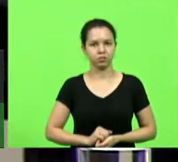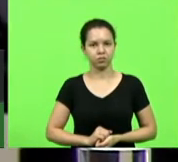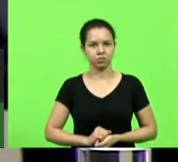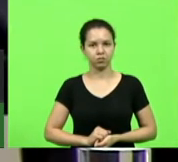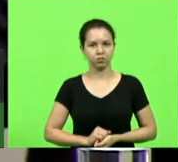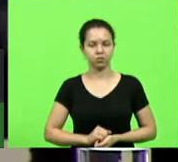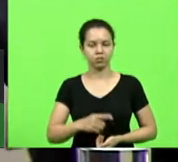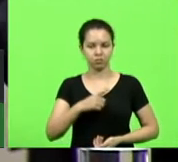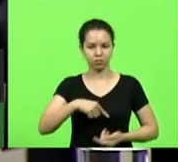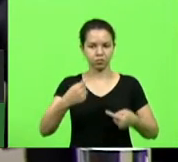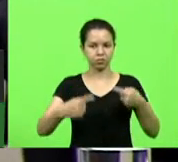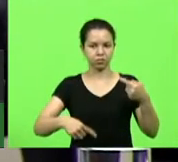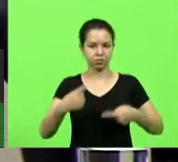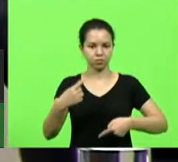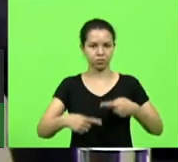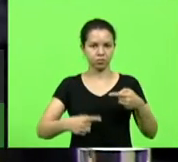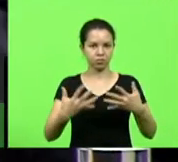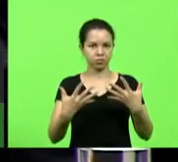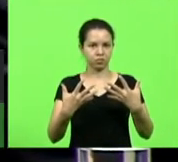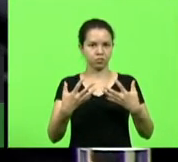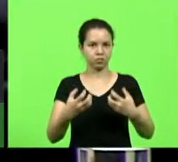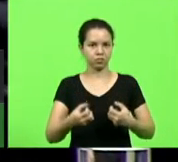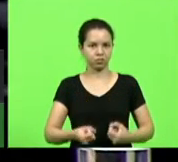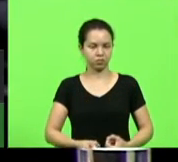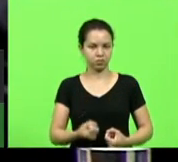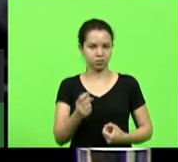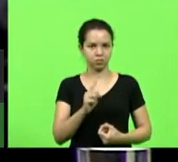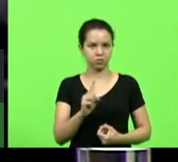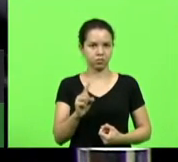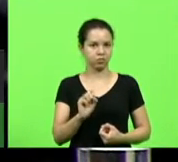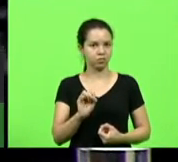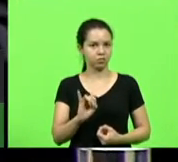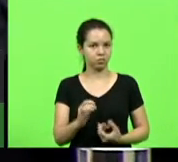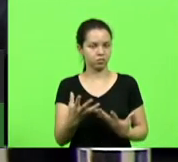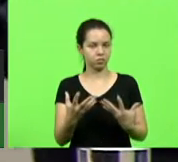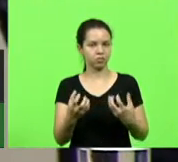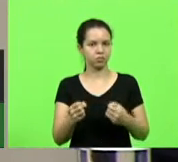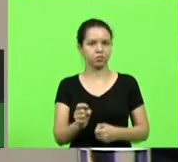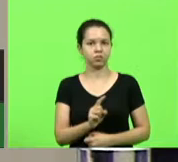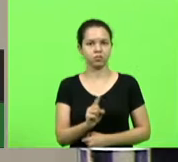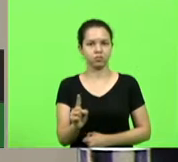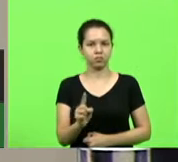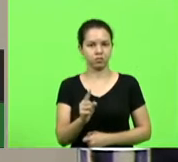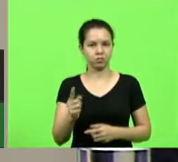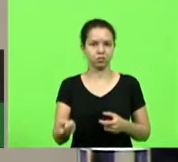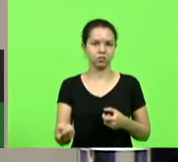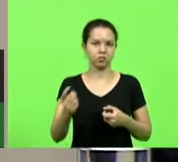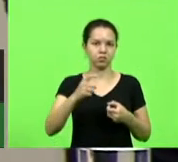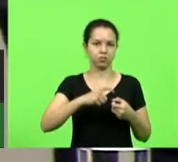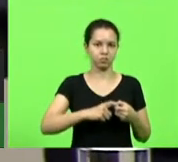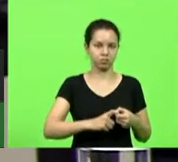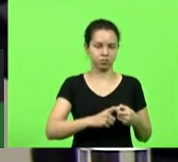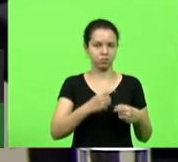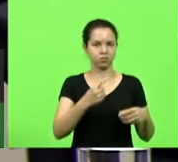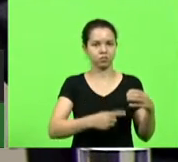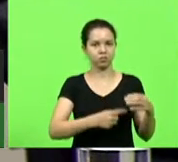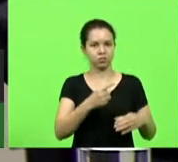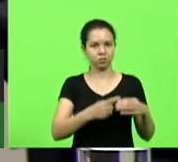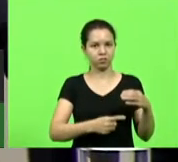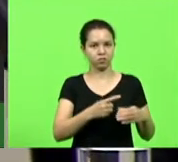para apreciarmos a admissibilidade, somente a admissibilidade, depois retorna para as comissões.